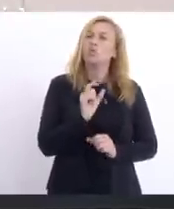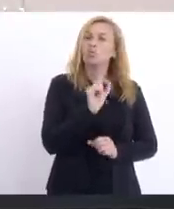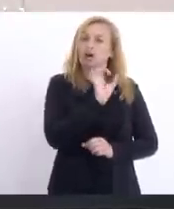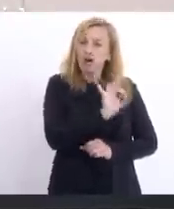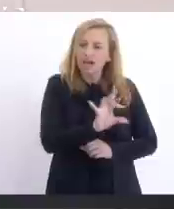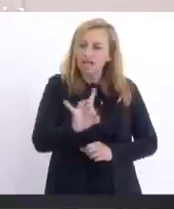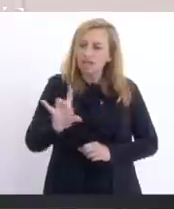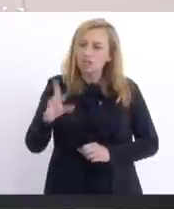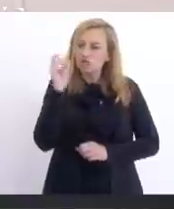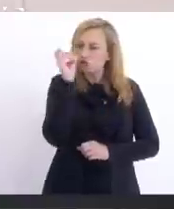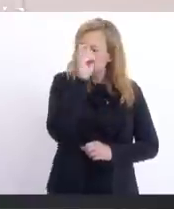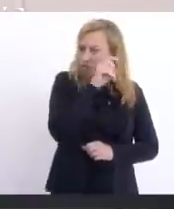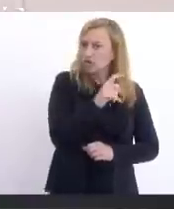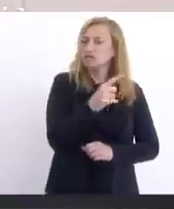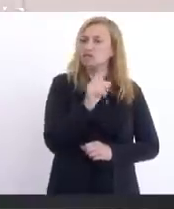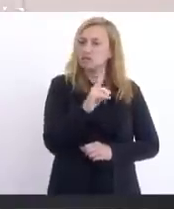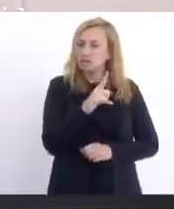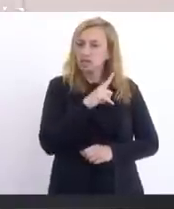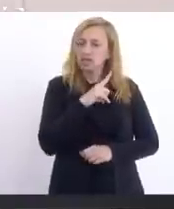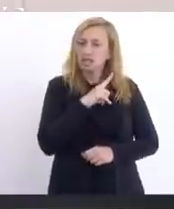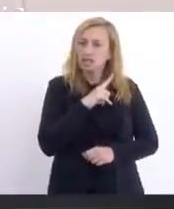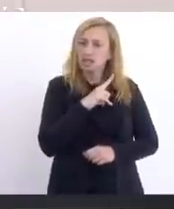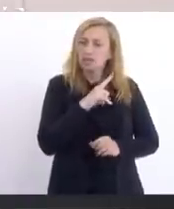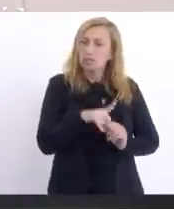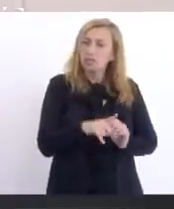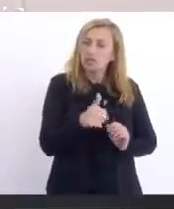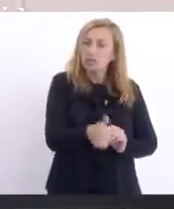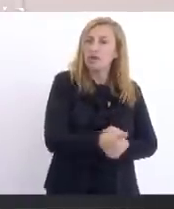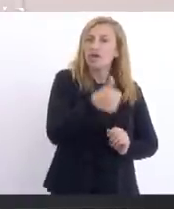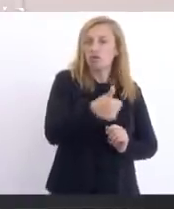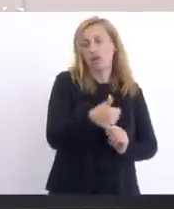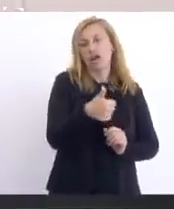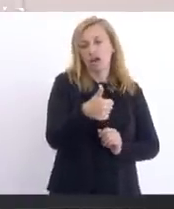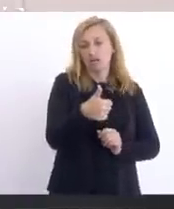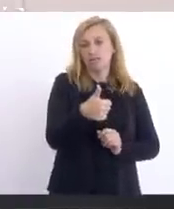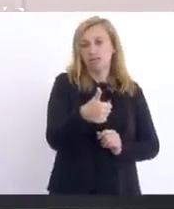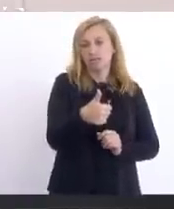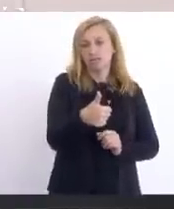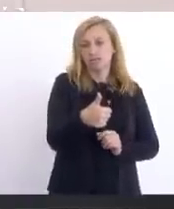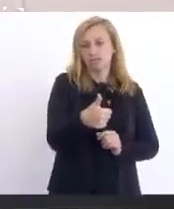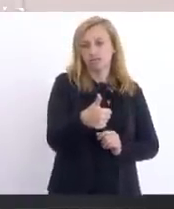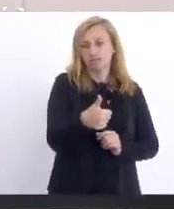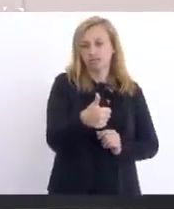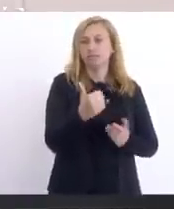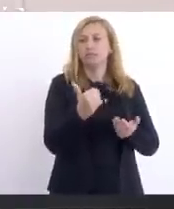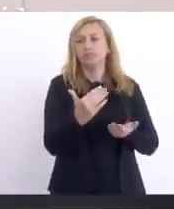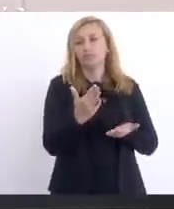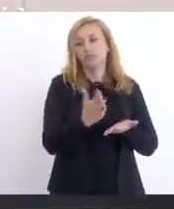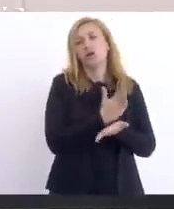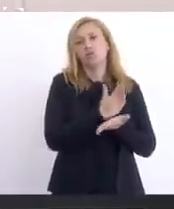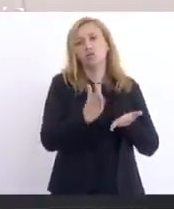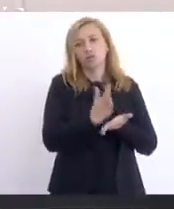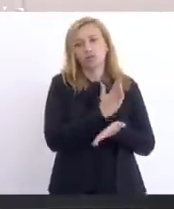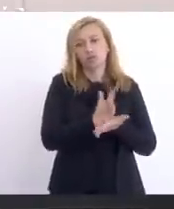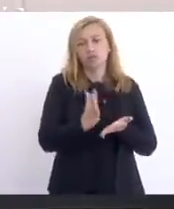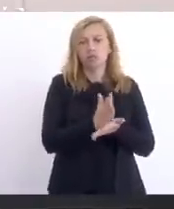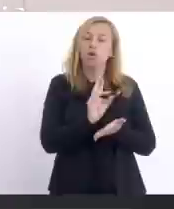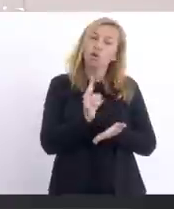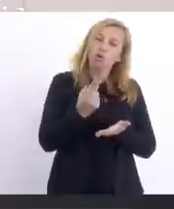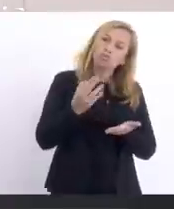teria dificuldade, para que a gente pudesse até, para amadurecer, para alguns ou para algum